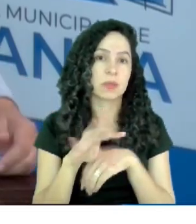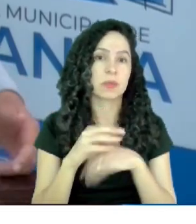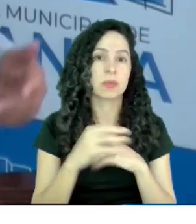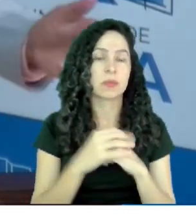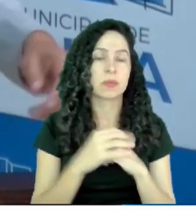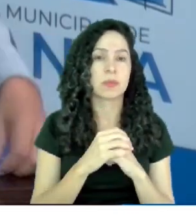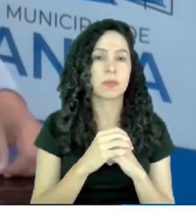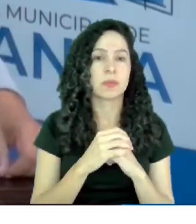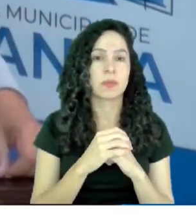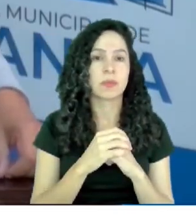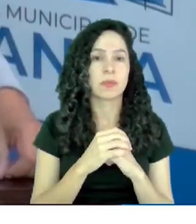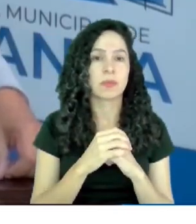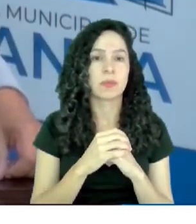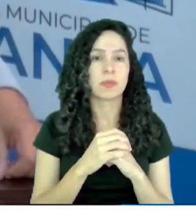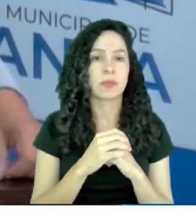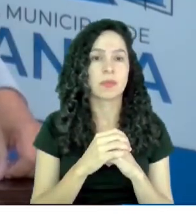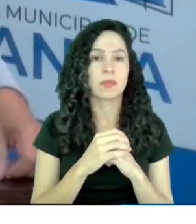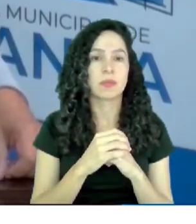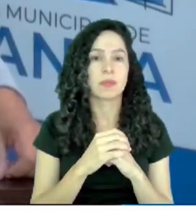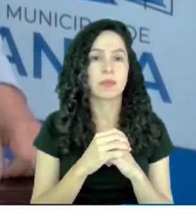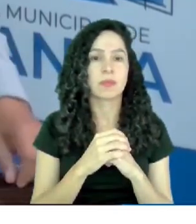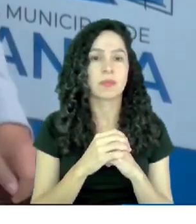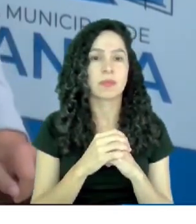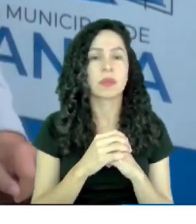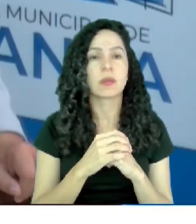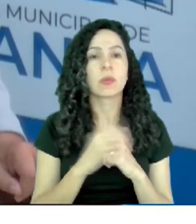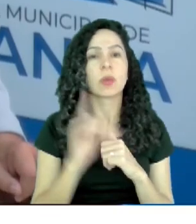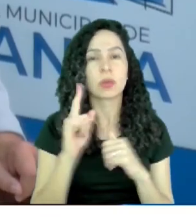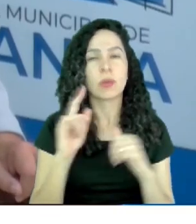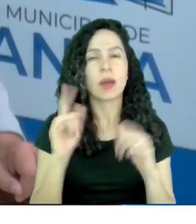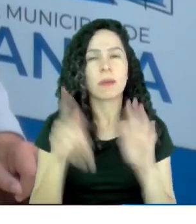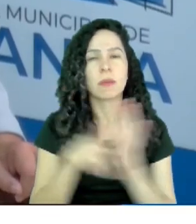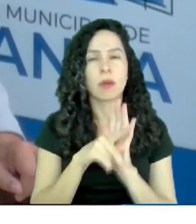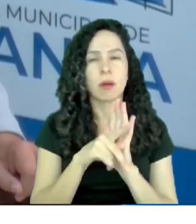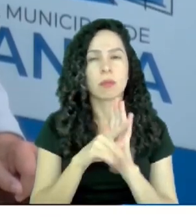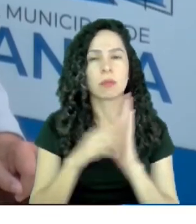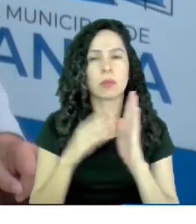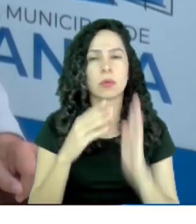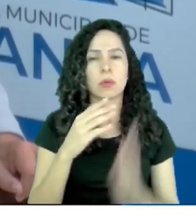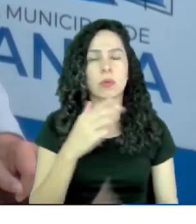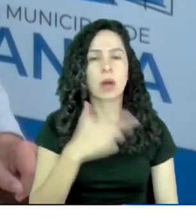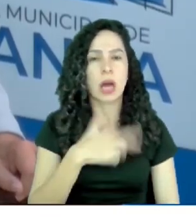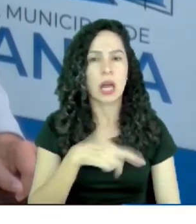porque quando é ecumênico, tem